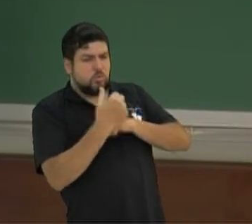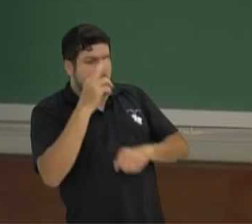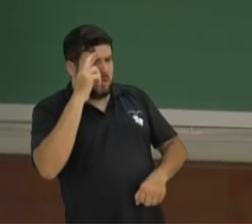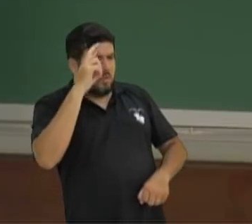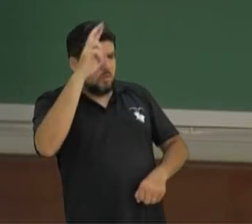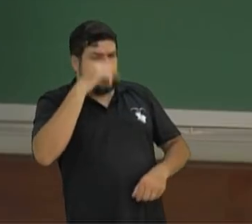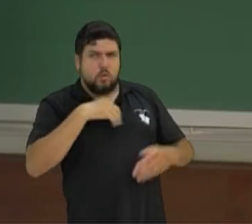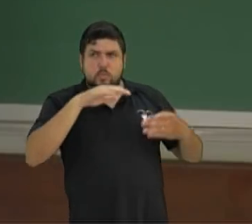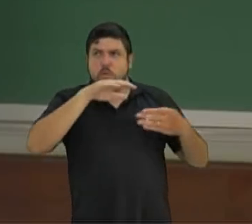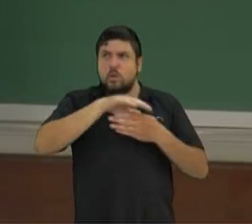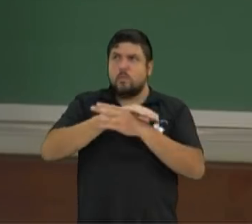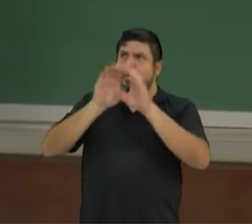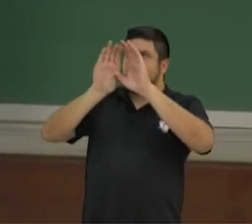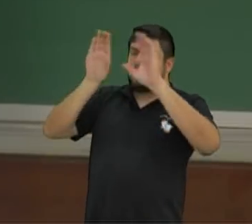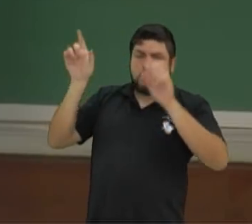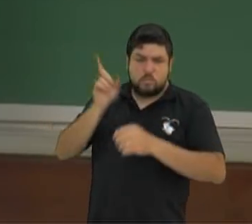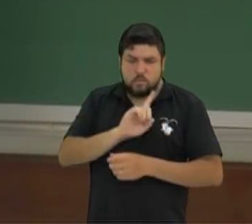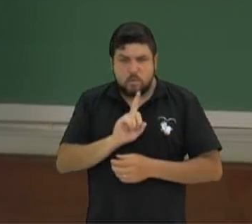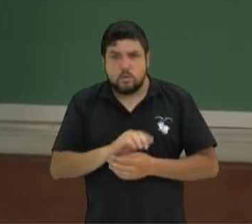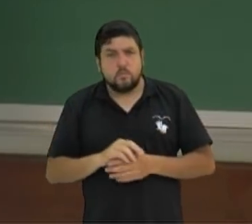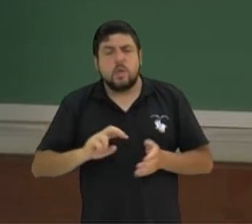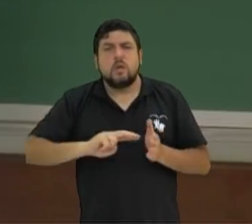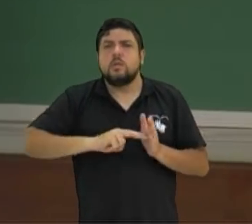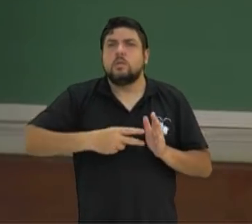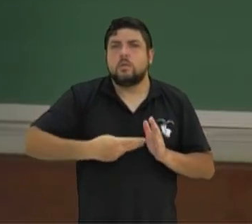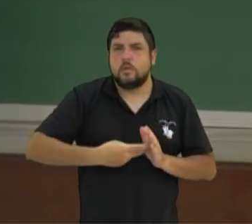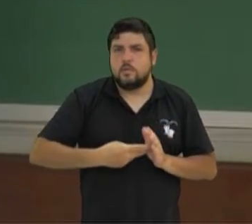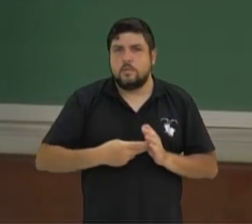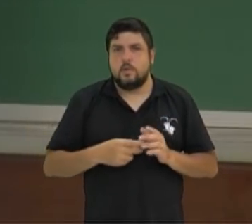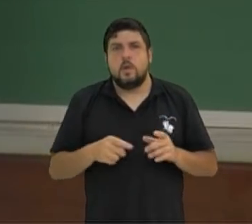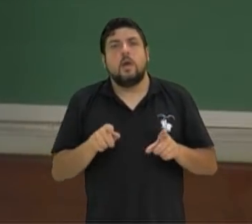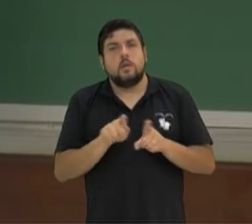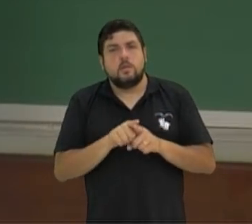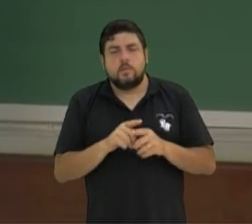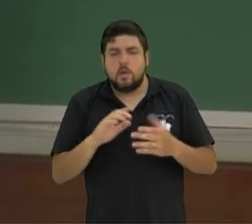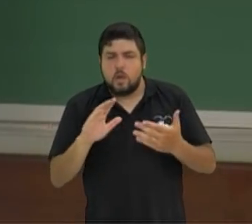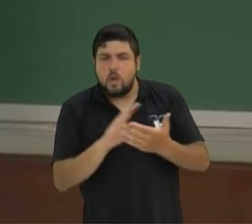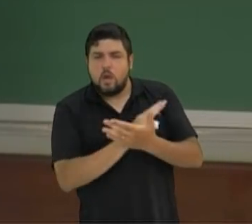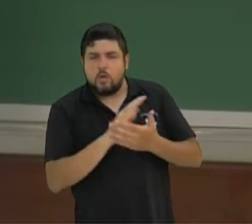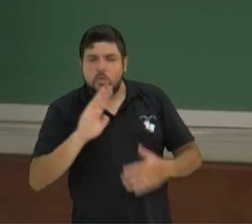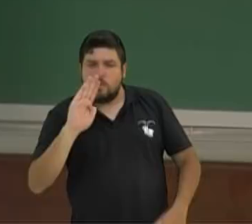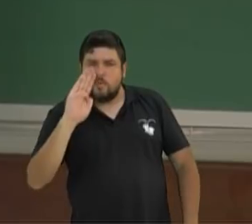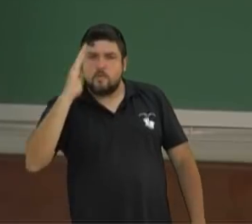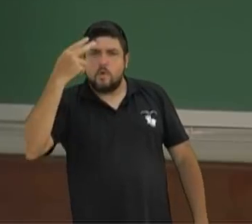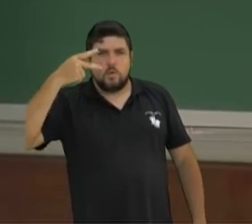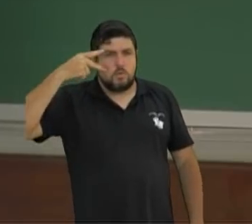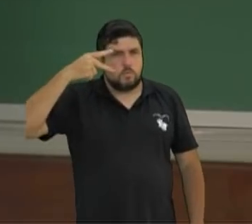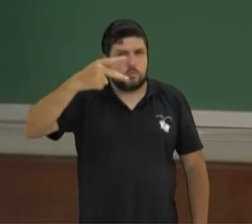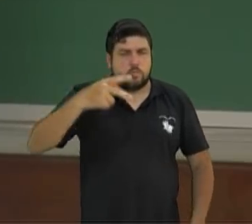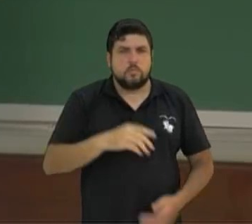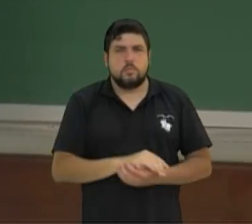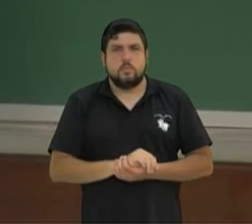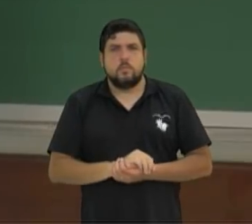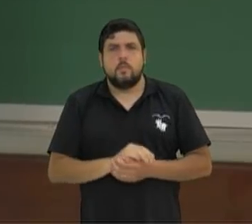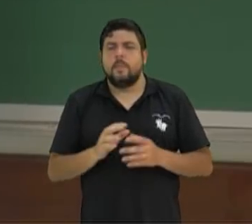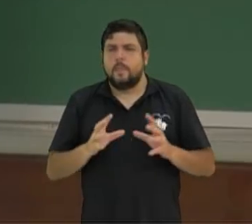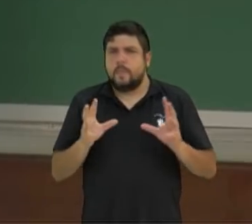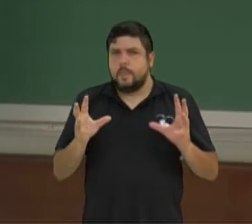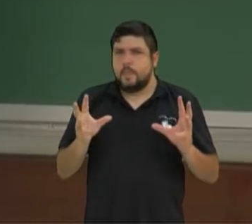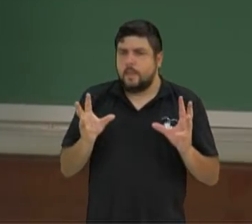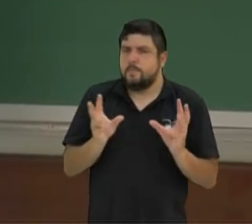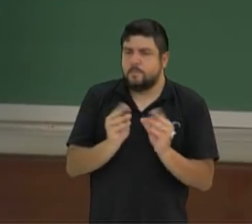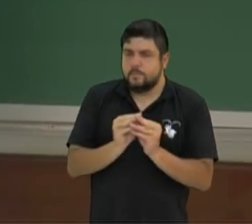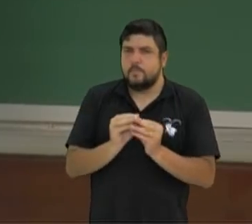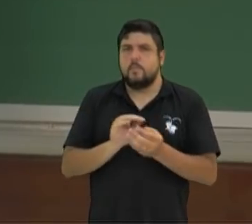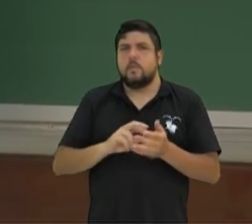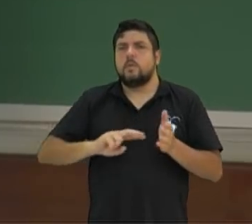dos céus. O que ele quer dizer com isso? Que também uma outra passagem, haverão falsos profetas. Resumindo aqui a moral da